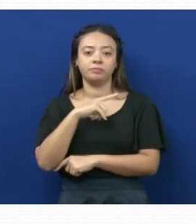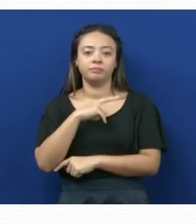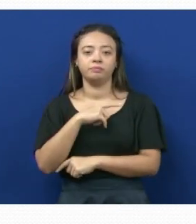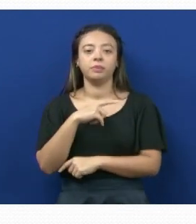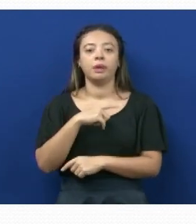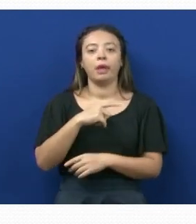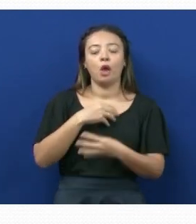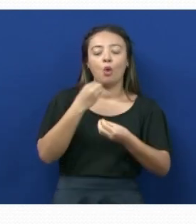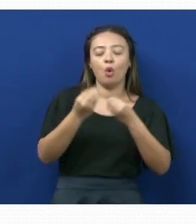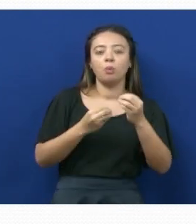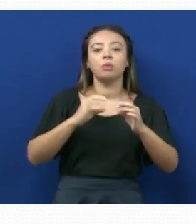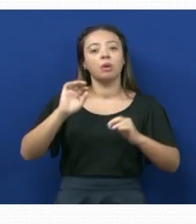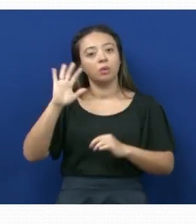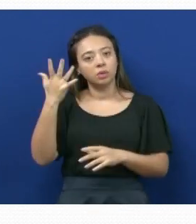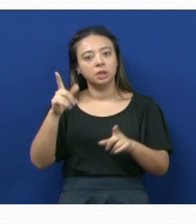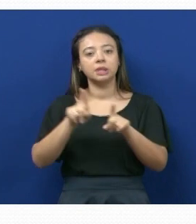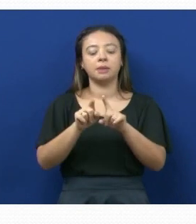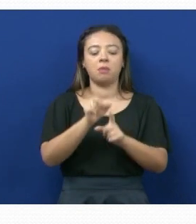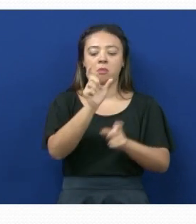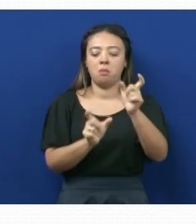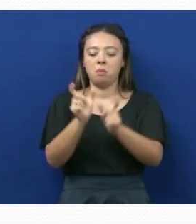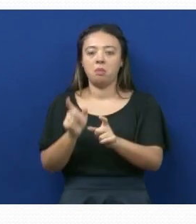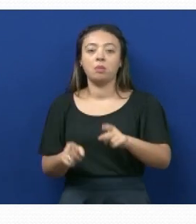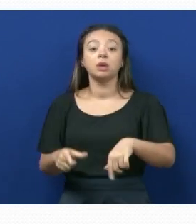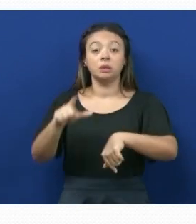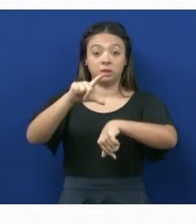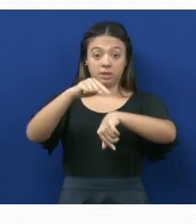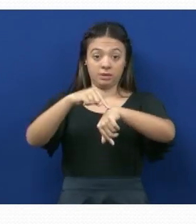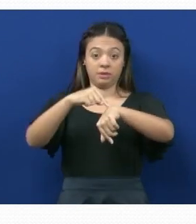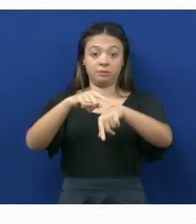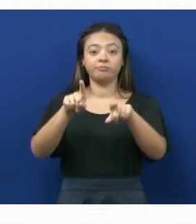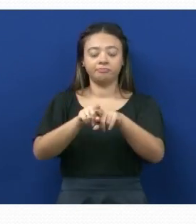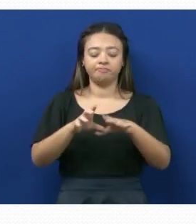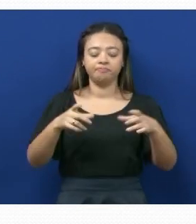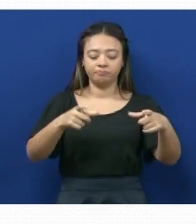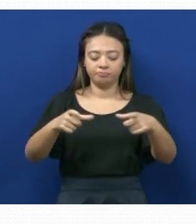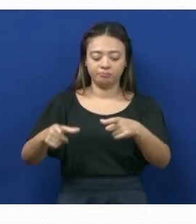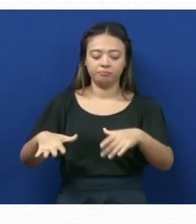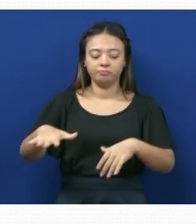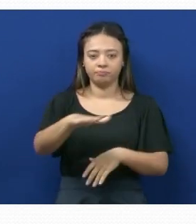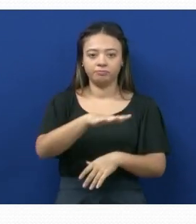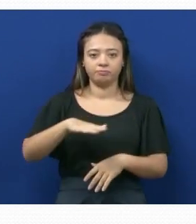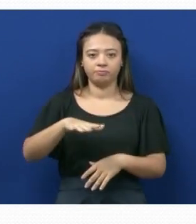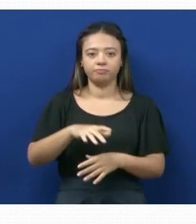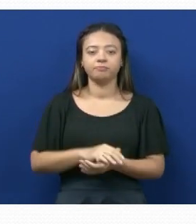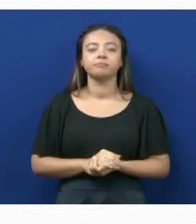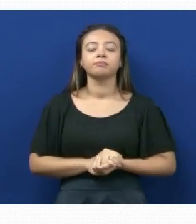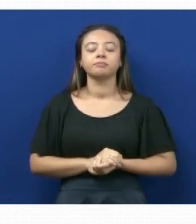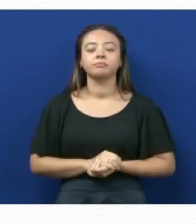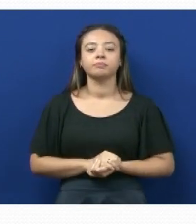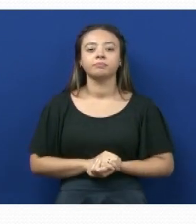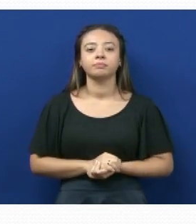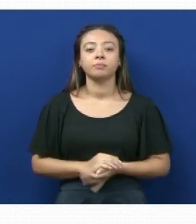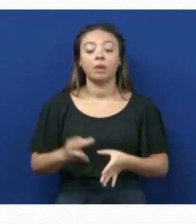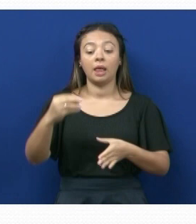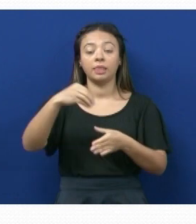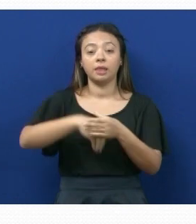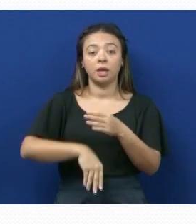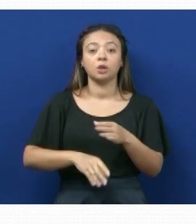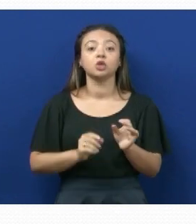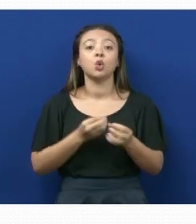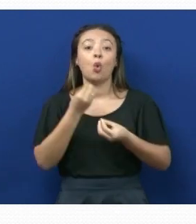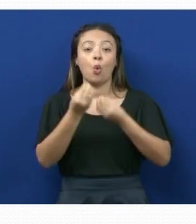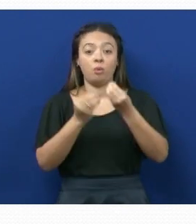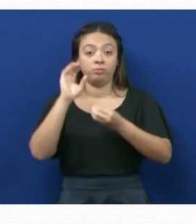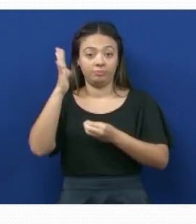enredo, personagem, narrador, o tempo e o espaço. A gente vai ver cada um deles daqui a pouquinho. E dentro do enredo nós